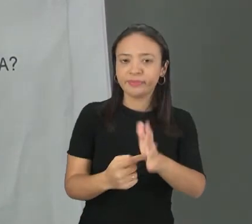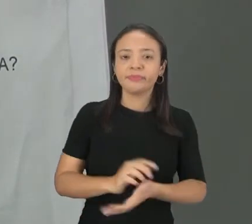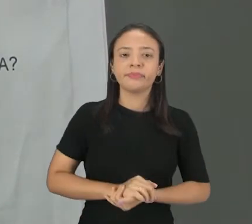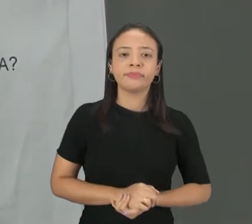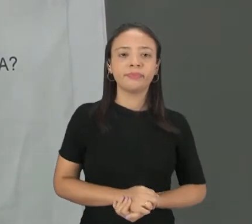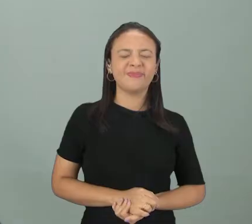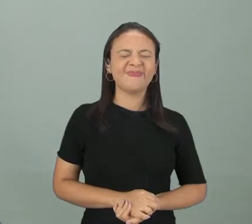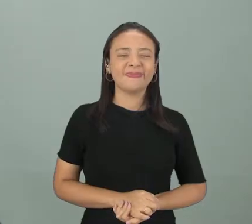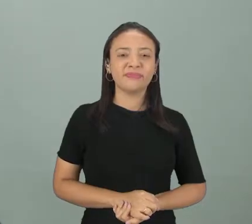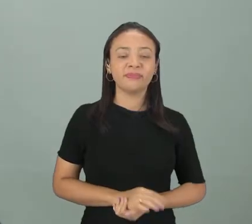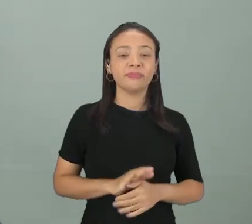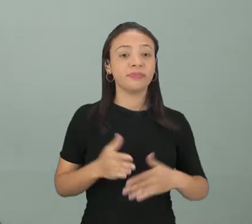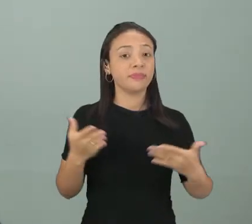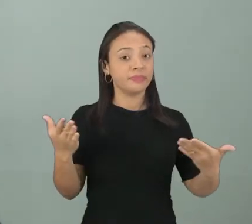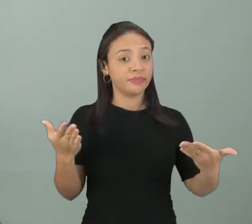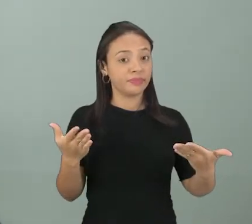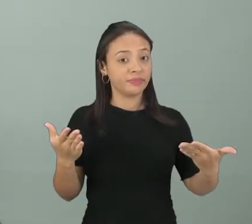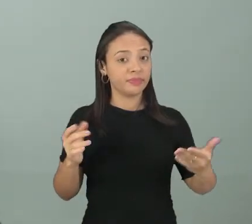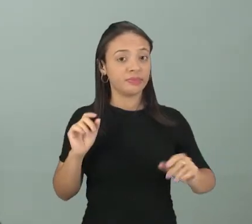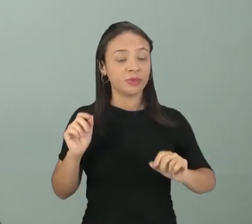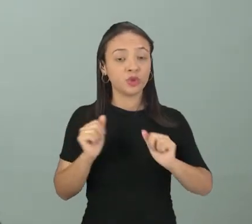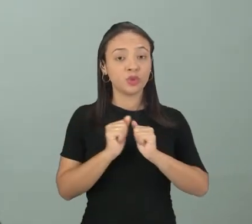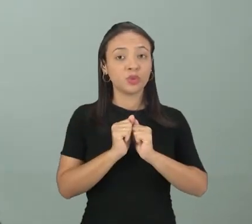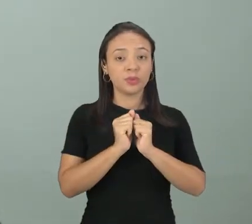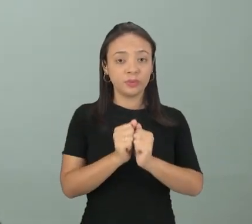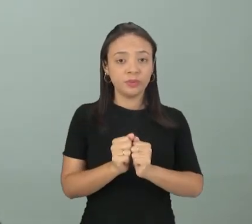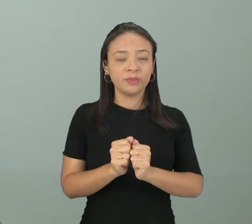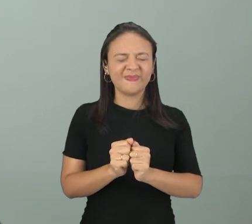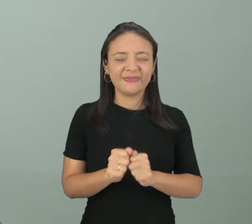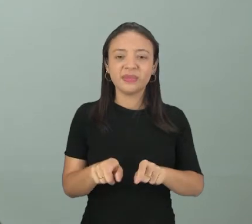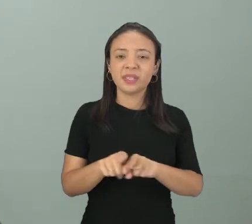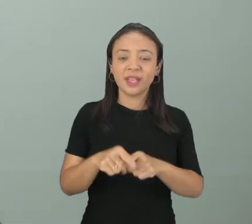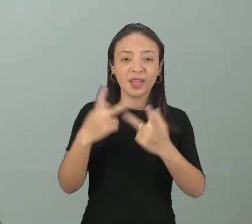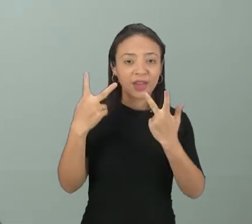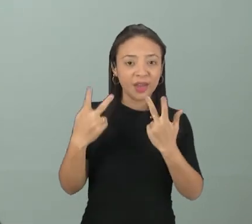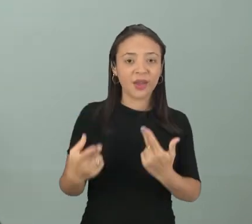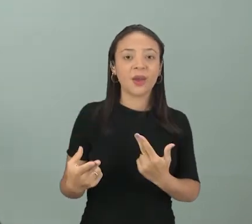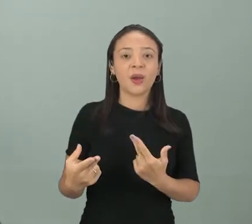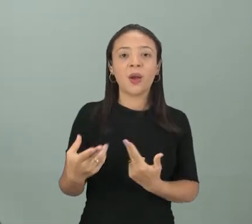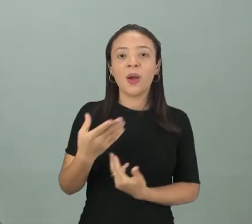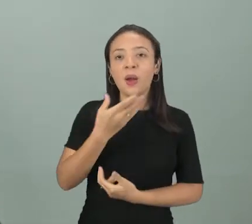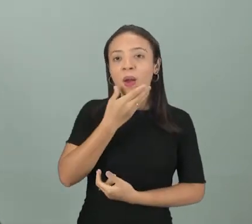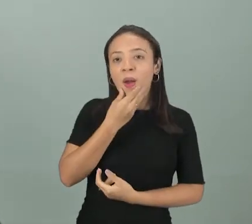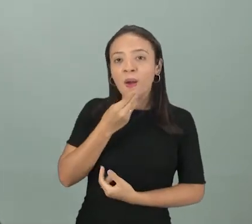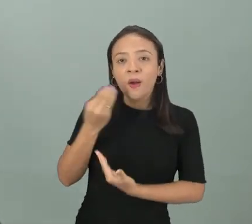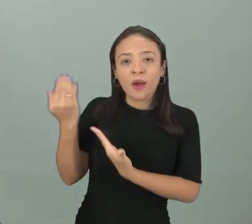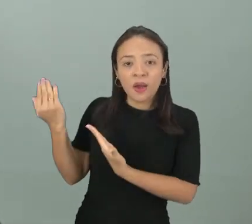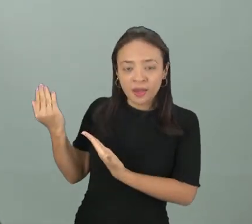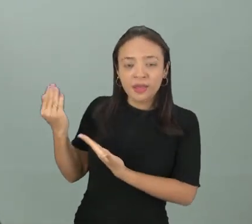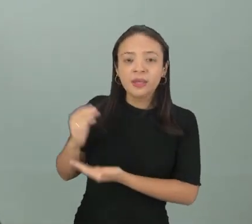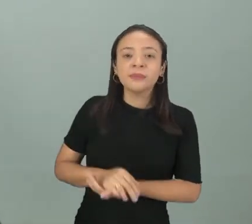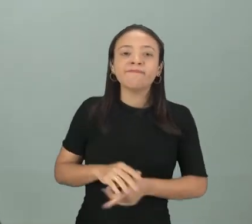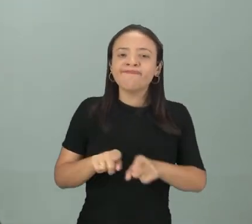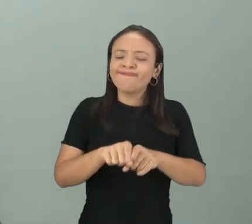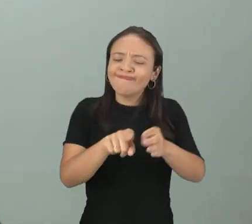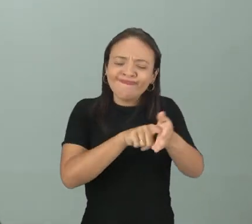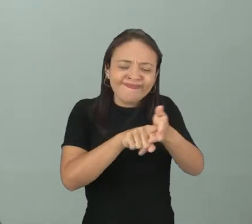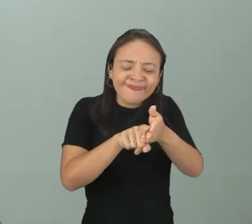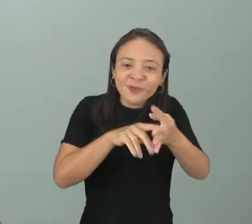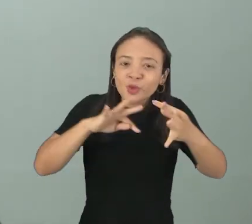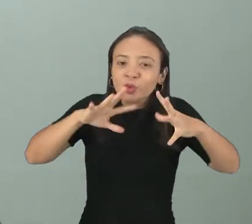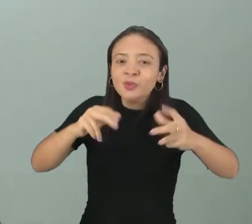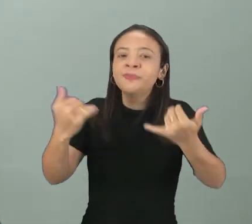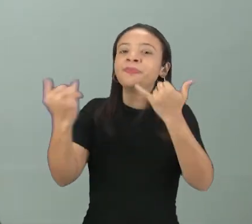apresentações e agora agora nós vamos juntos assim com Carlinhos também explorarmos todas as